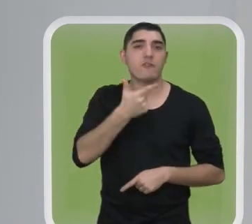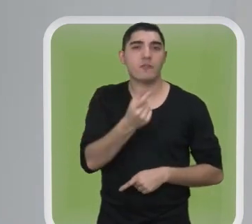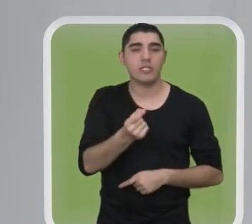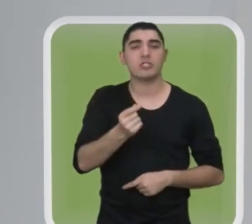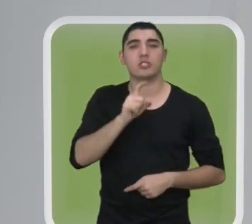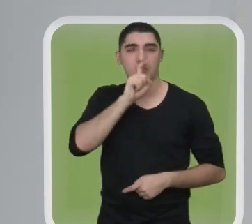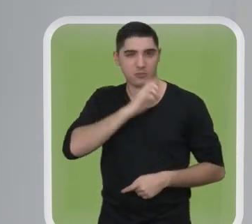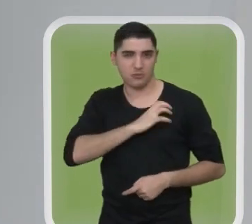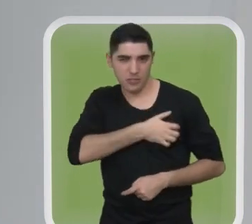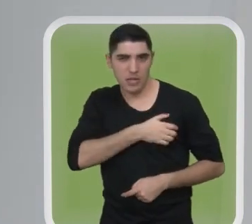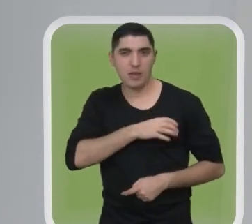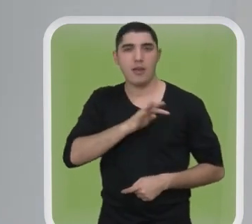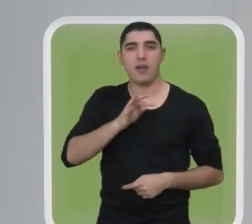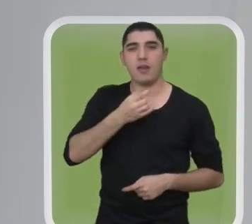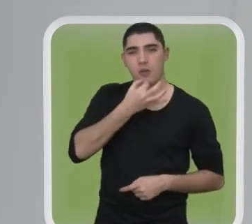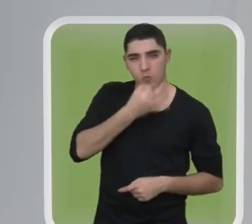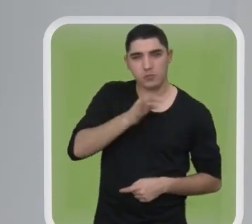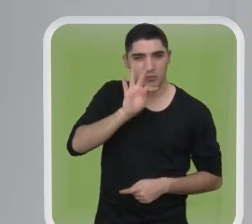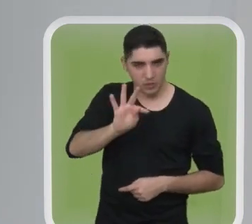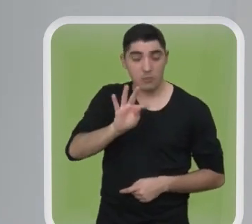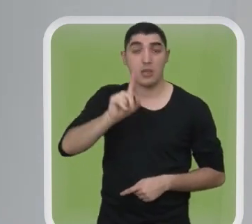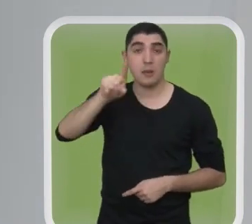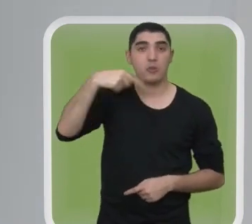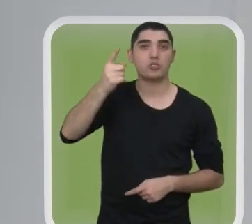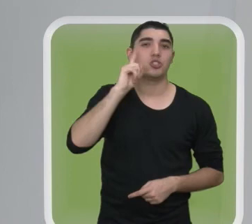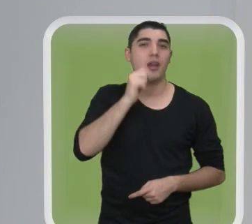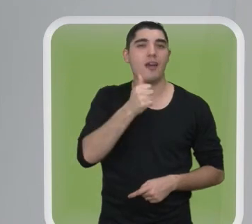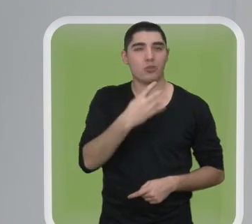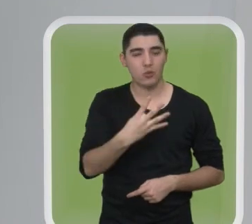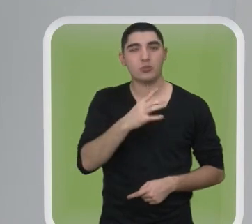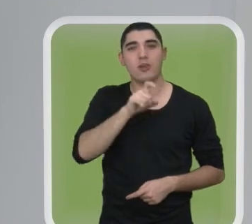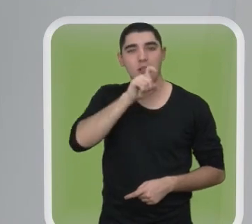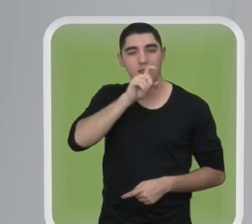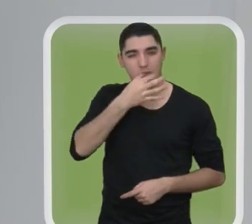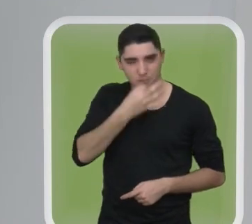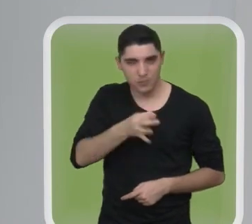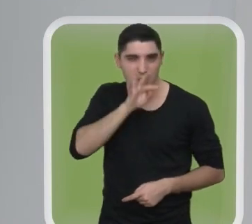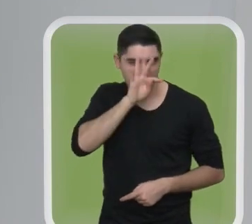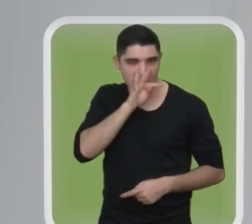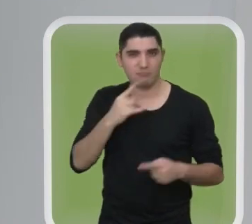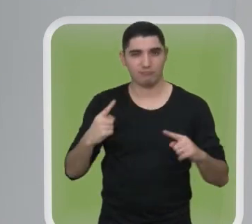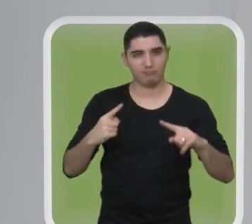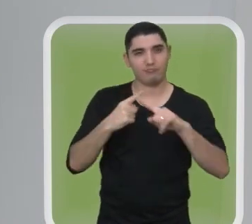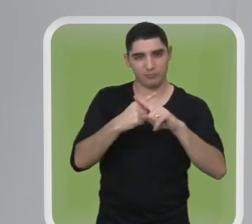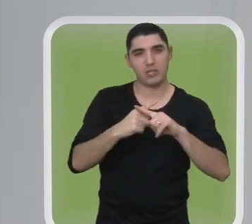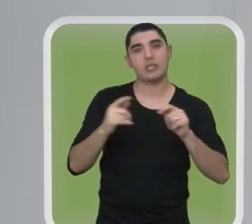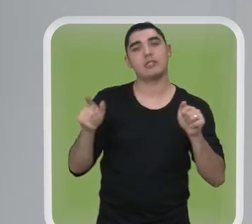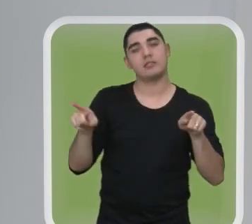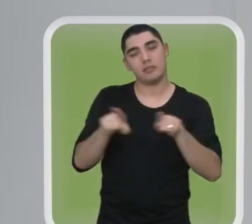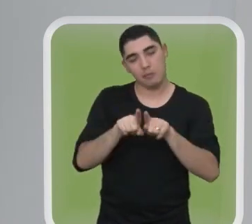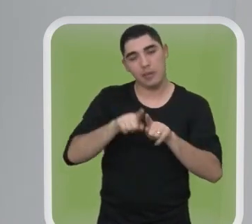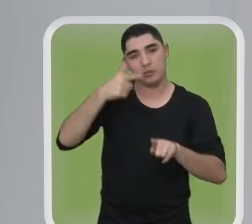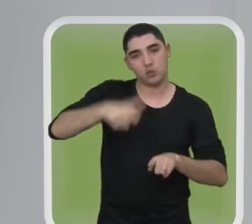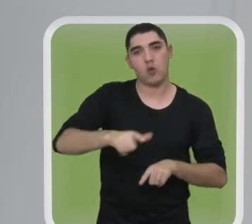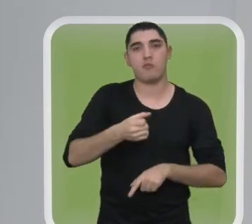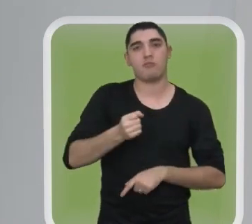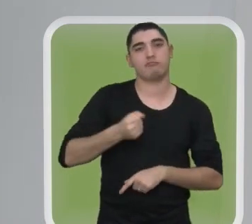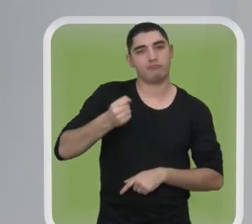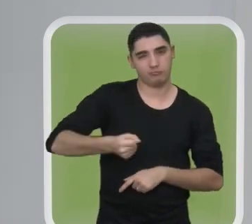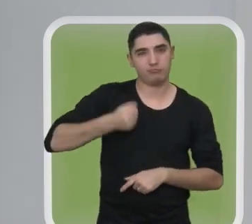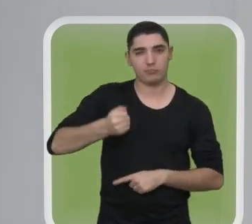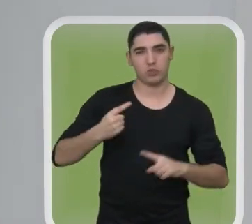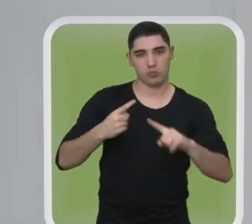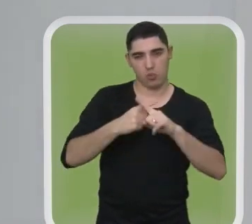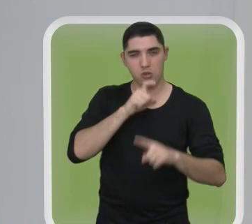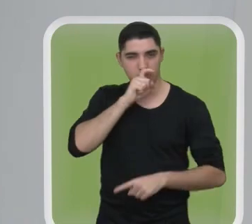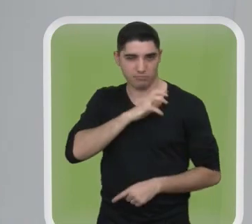Tanabi. No dia 14, Tanabi e São José. 4/8, São José e Ferroviária. E aí fecha a sua participação no dia 10